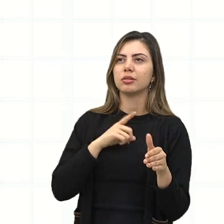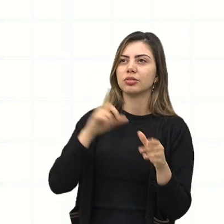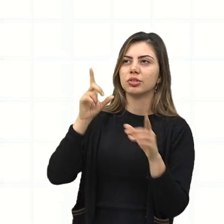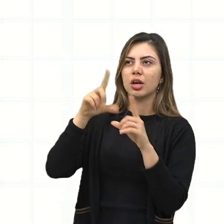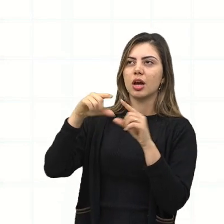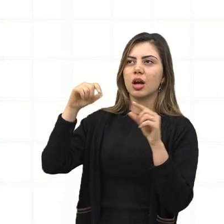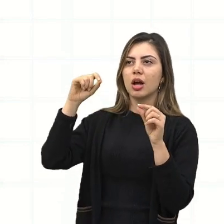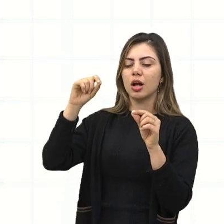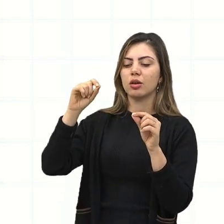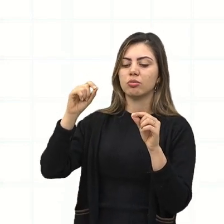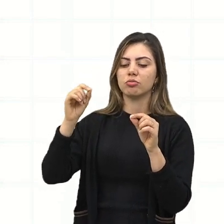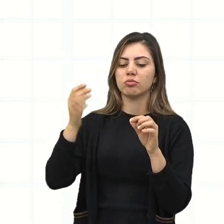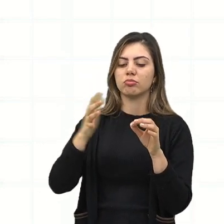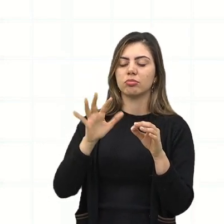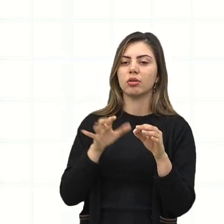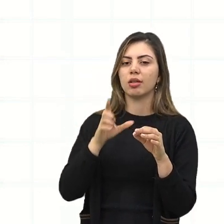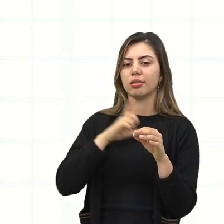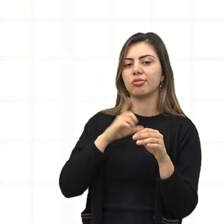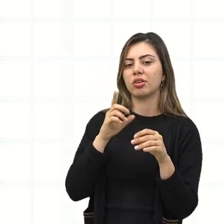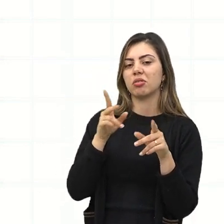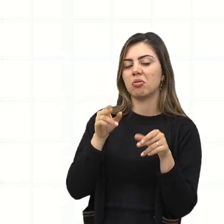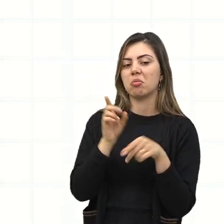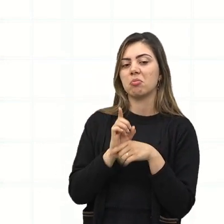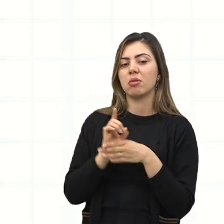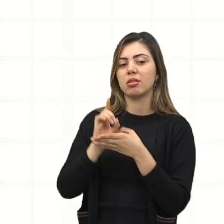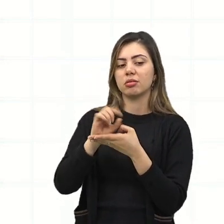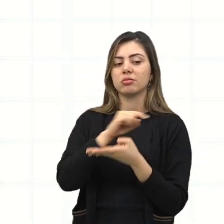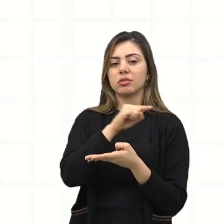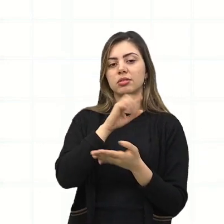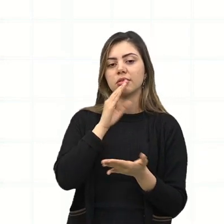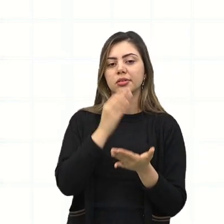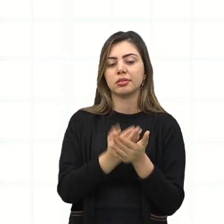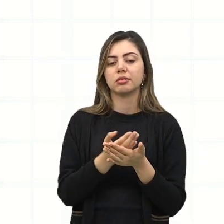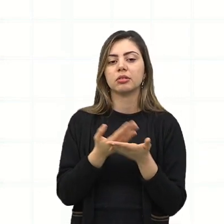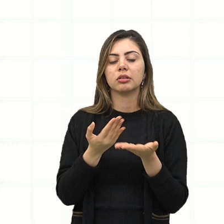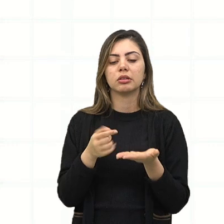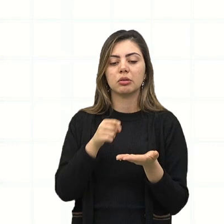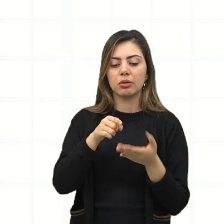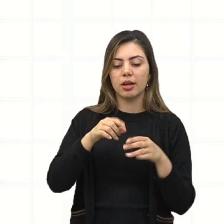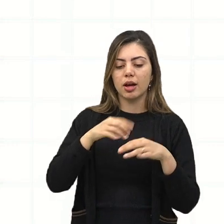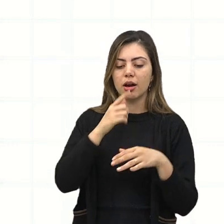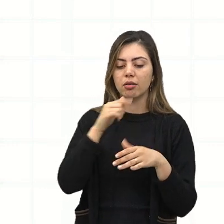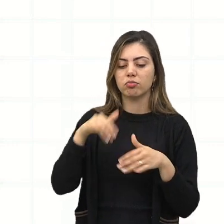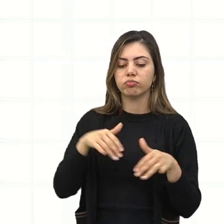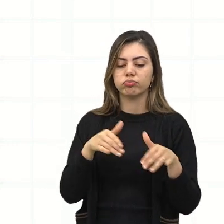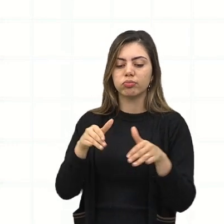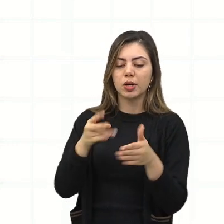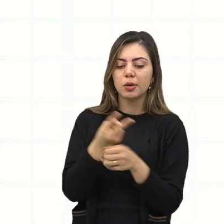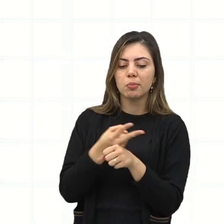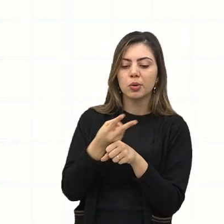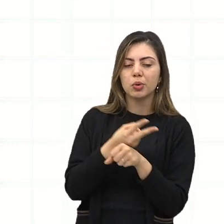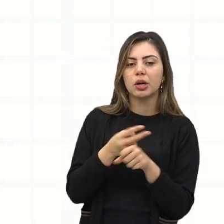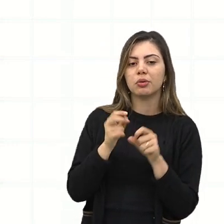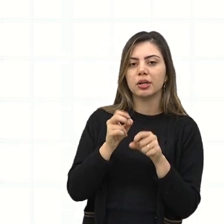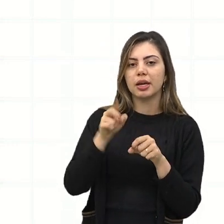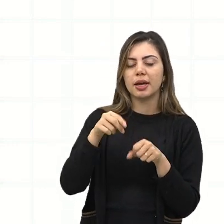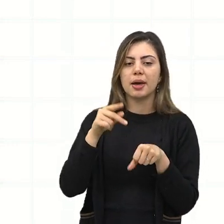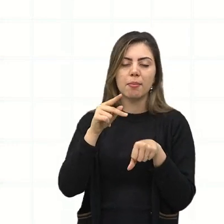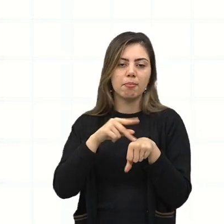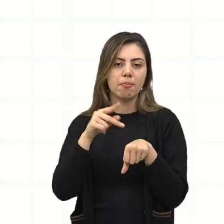em homenagem a essa deusa Iaci, e lá no fundo elas buscavam o seu Muiraquitã, aquela pedra que a gente conhece em